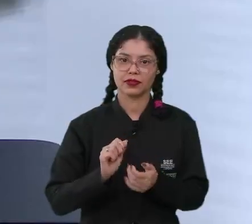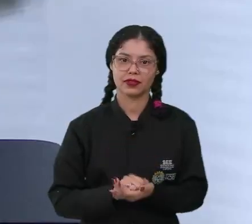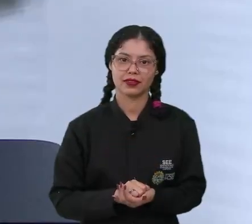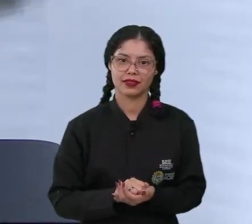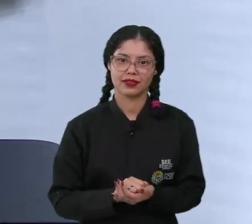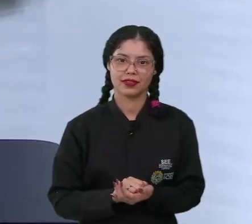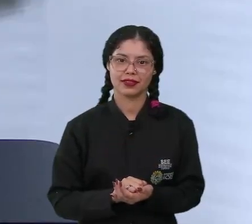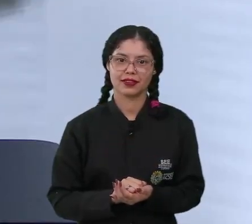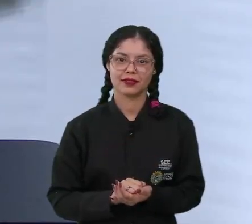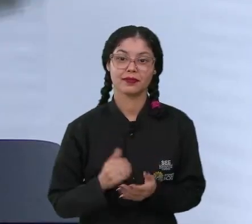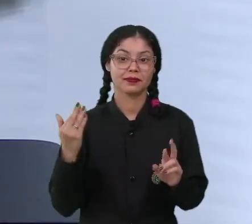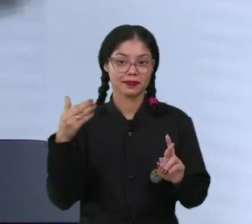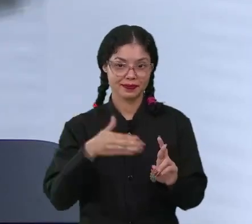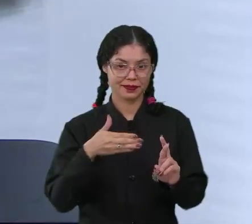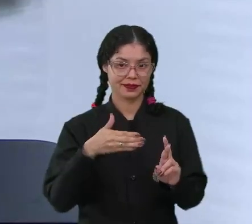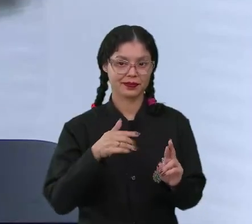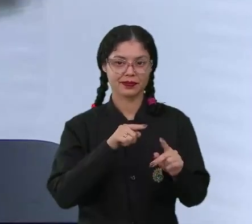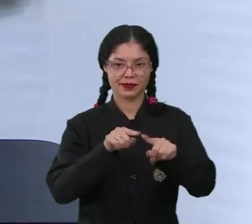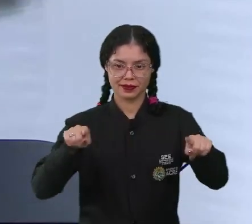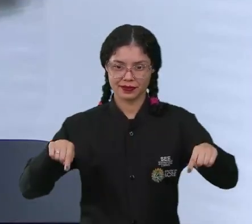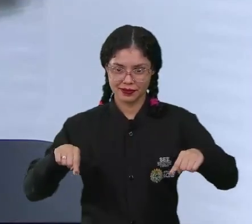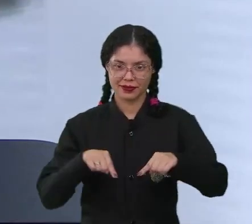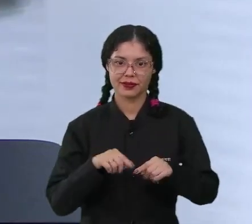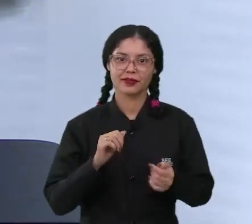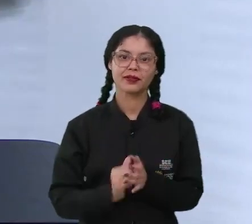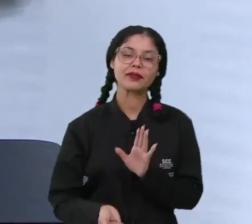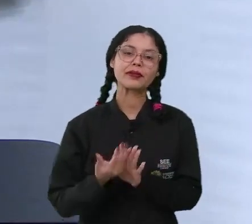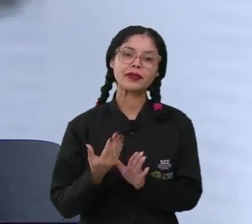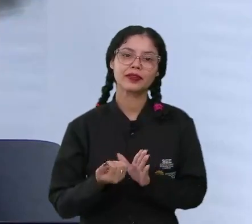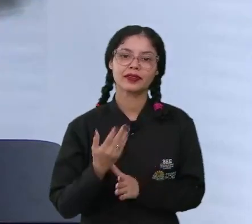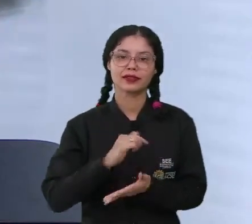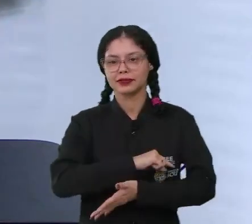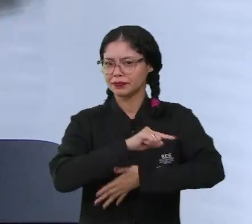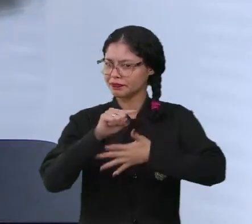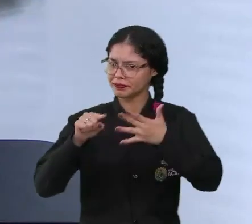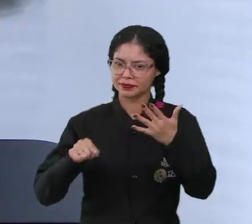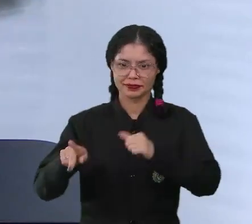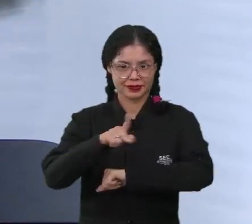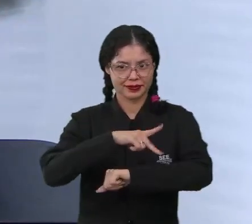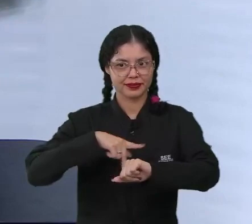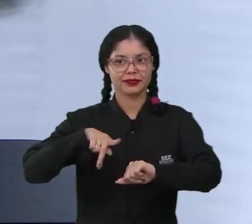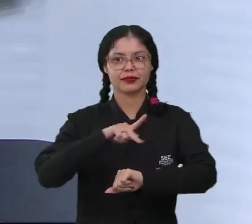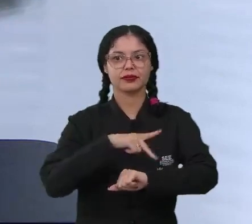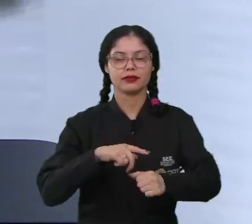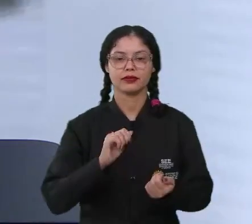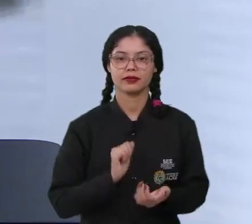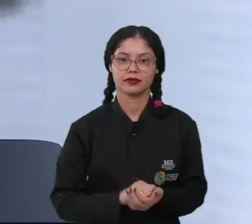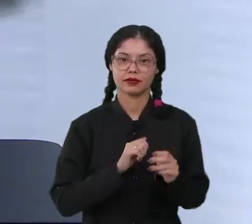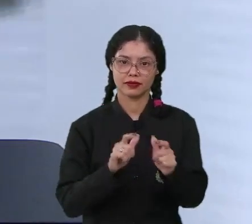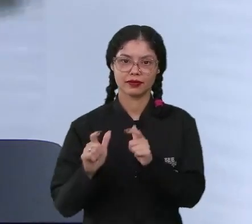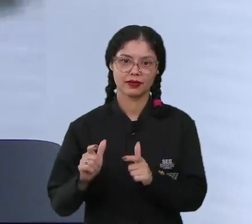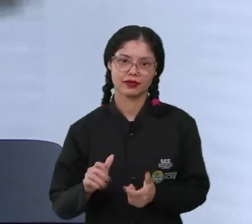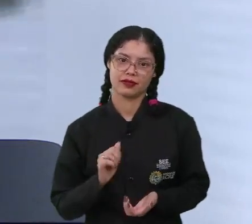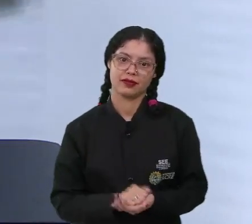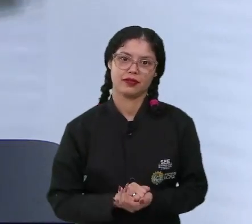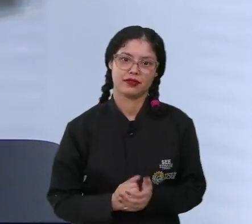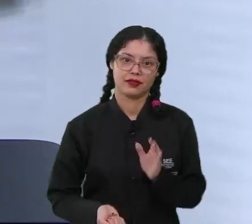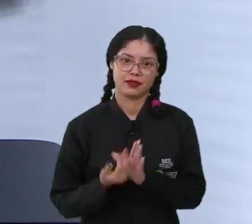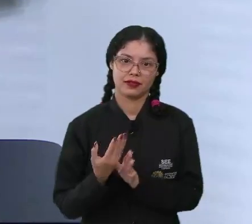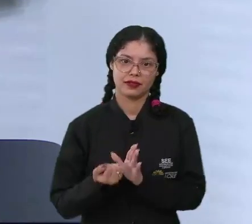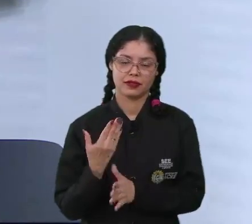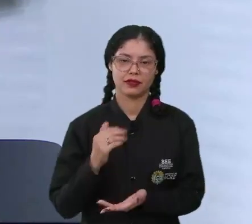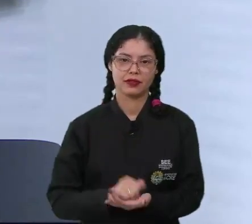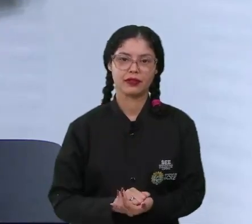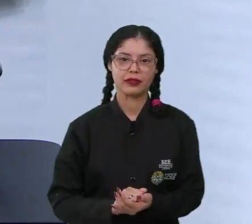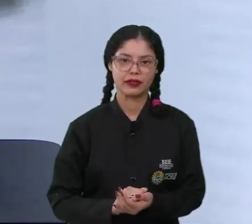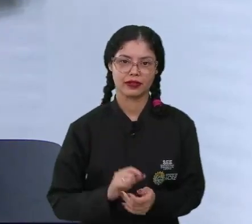isso, essa referência na sala de aula, e surgiam aí diversos países onde esses produtos